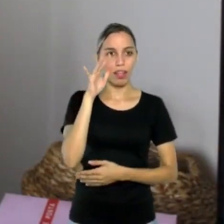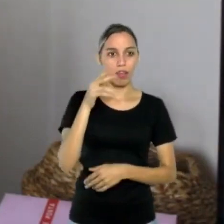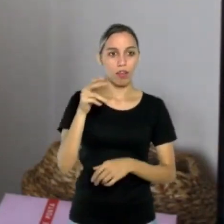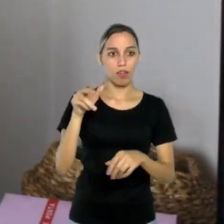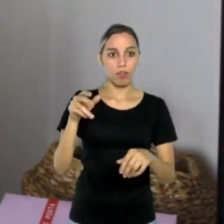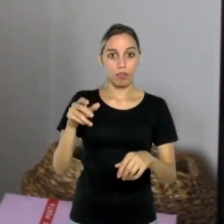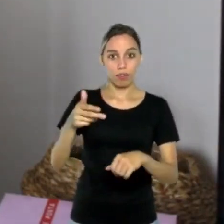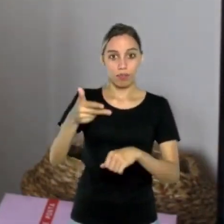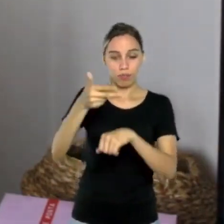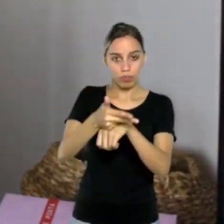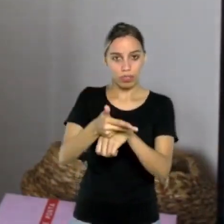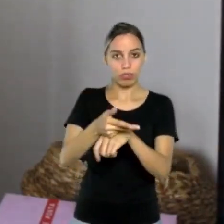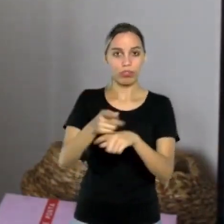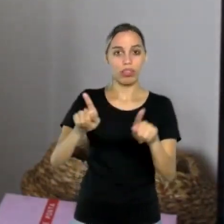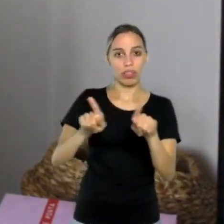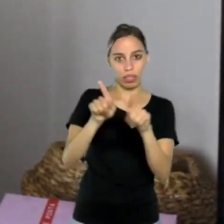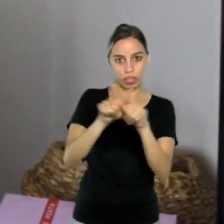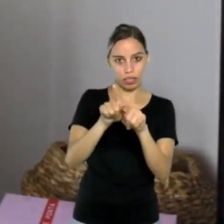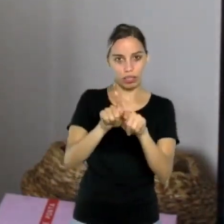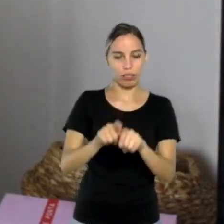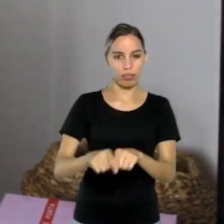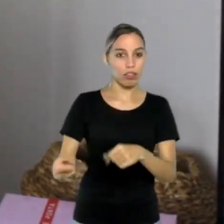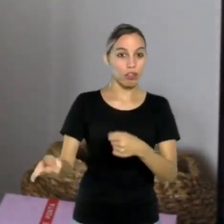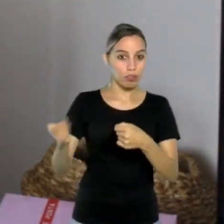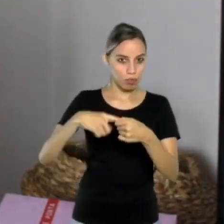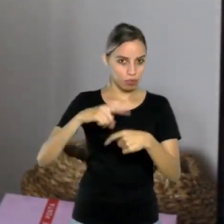nossa patrocinadora e a gente volta num minutinho.